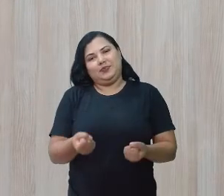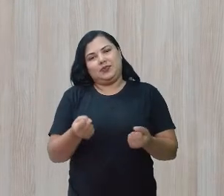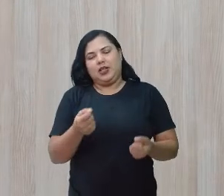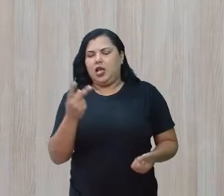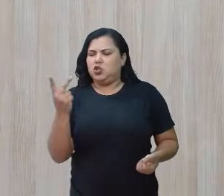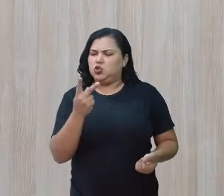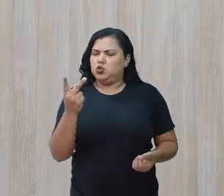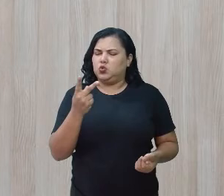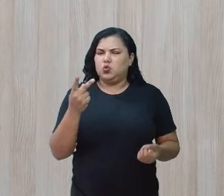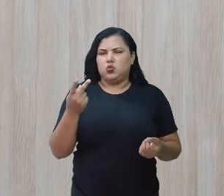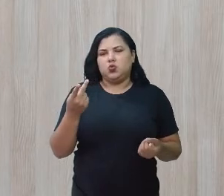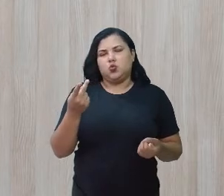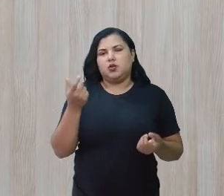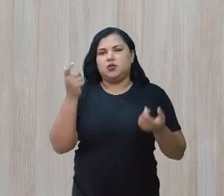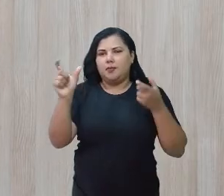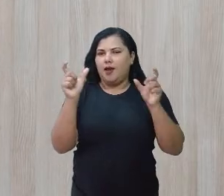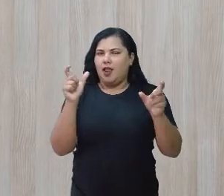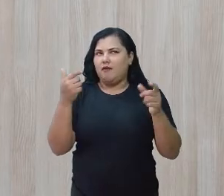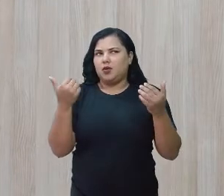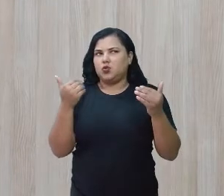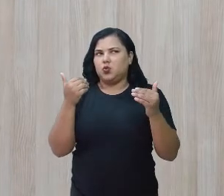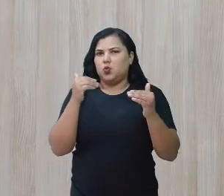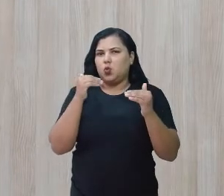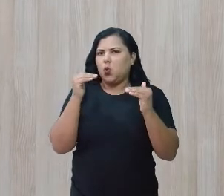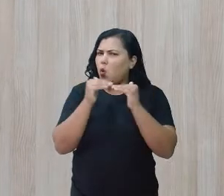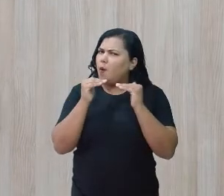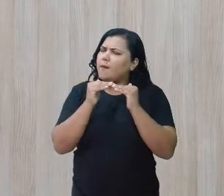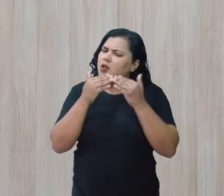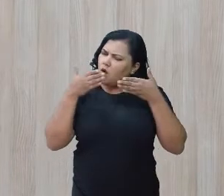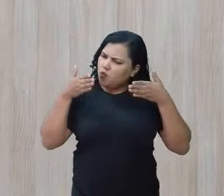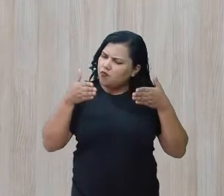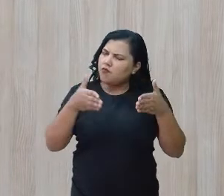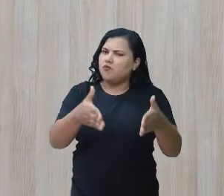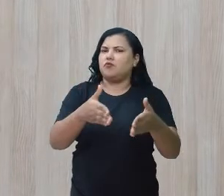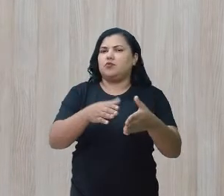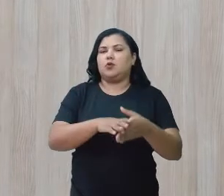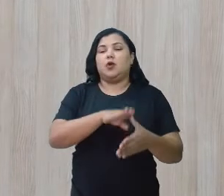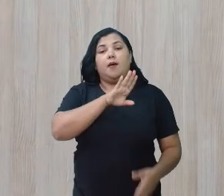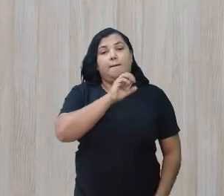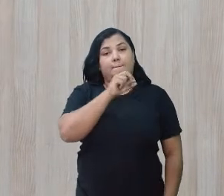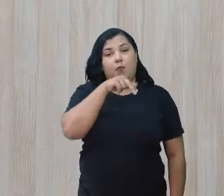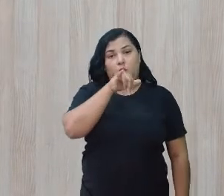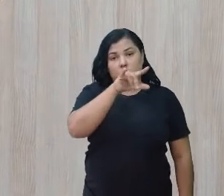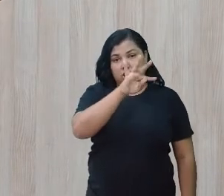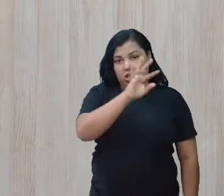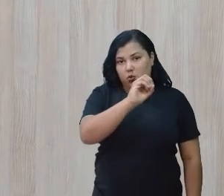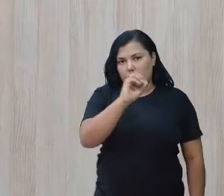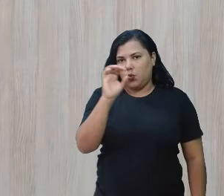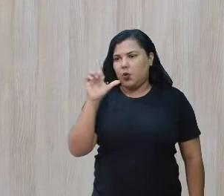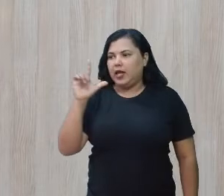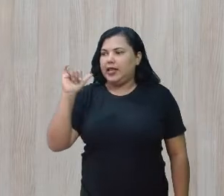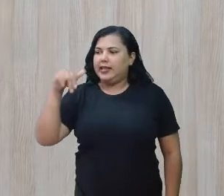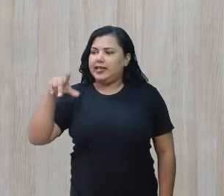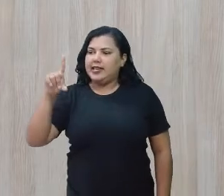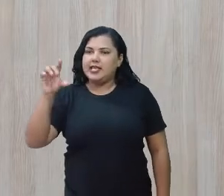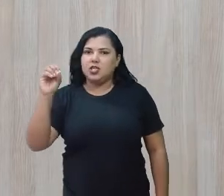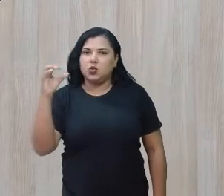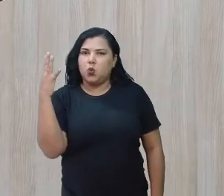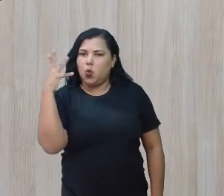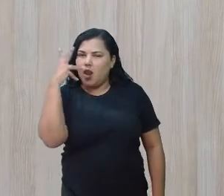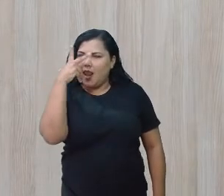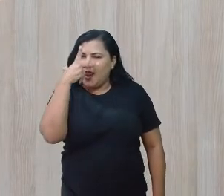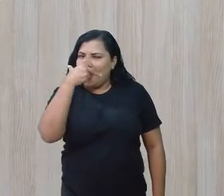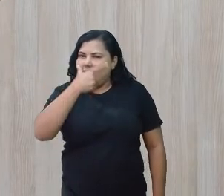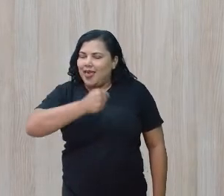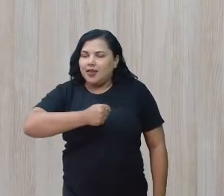palavras elas não entrem em contradição, né? Elas vão na mesma direção em termos de sentido. Contudo, uma tem mais peso que a outra.